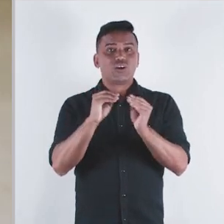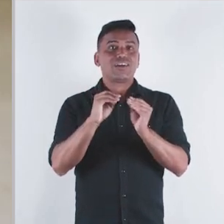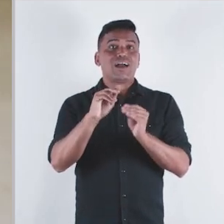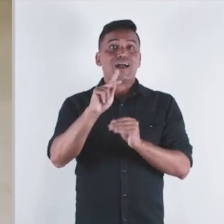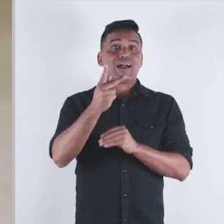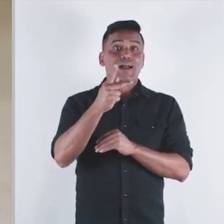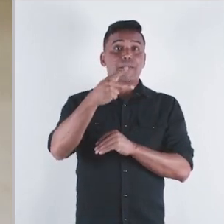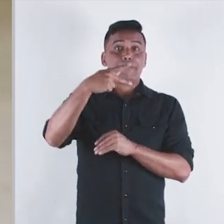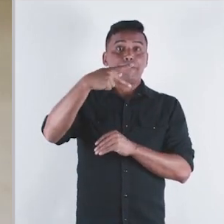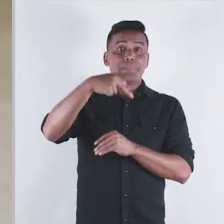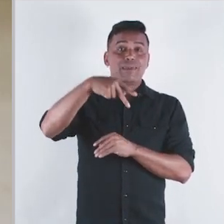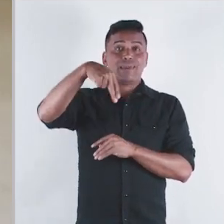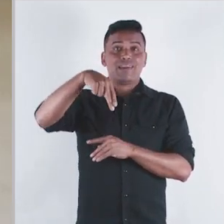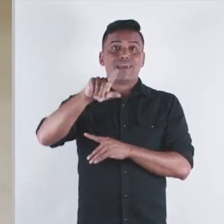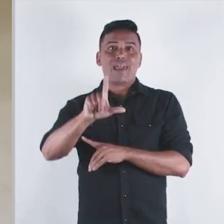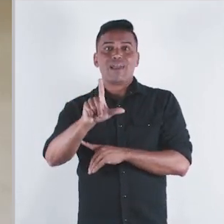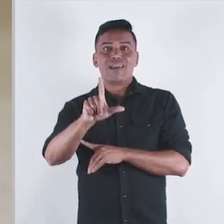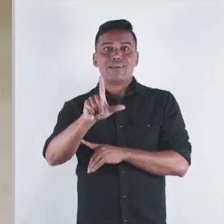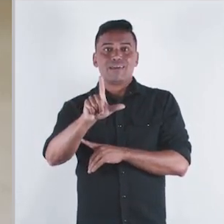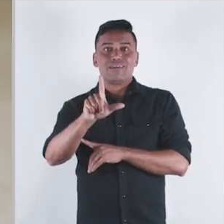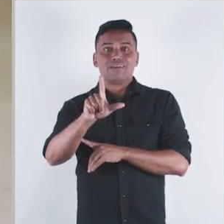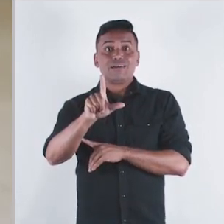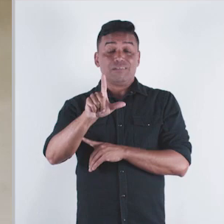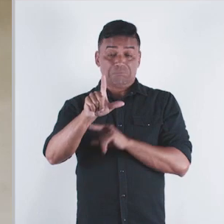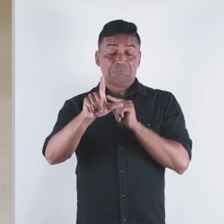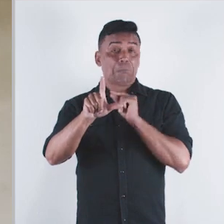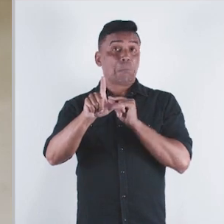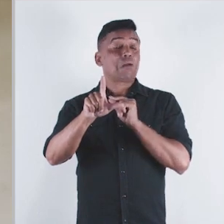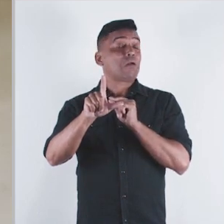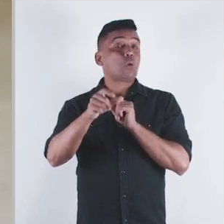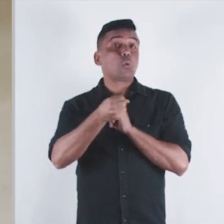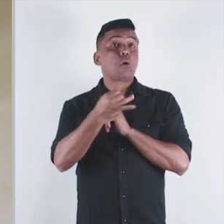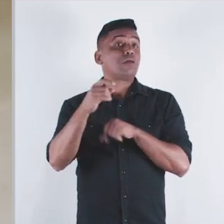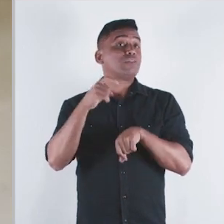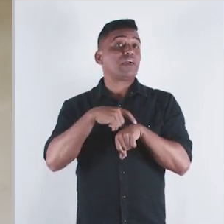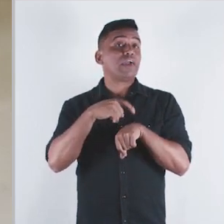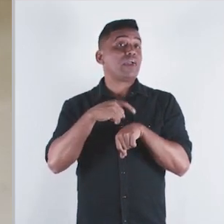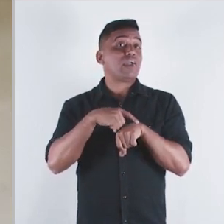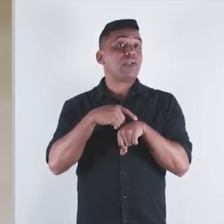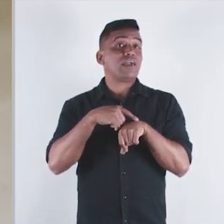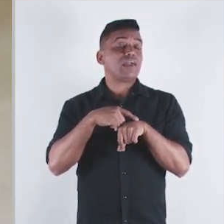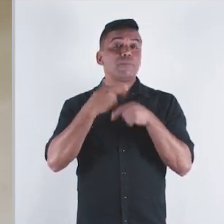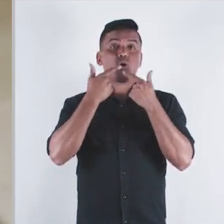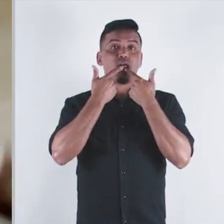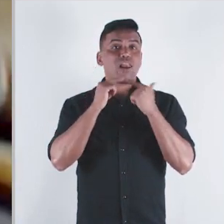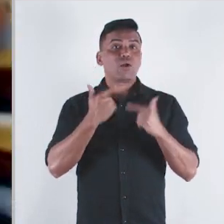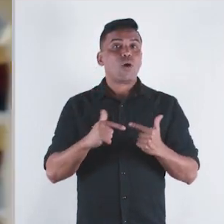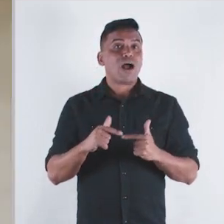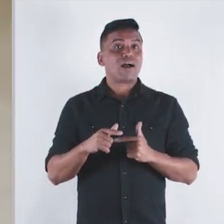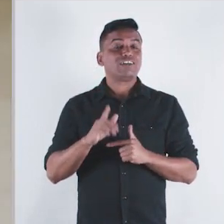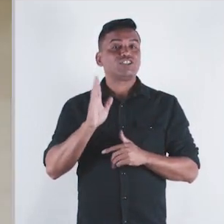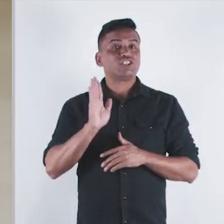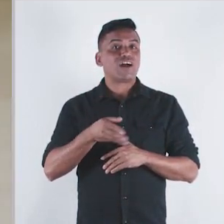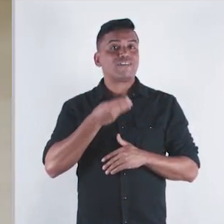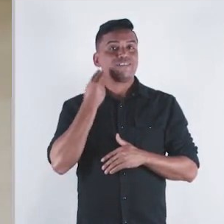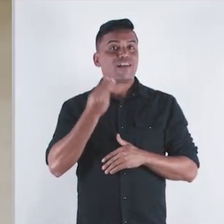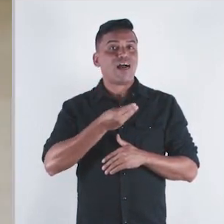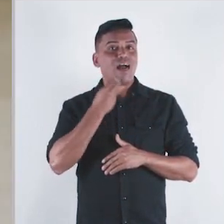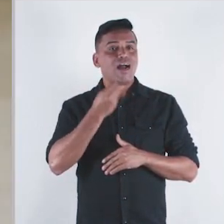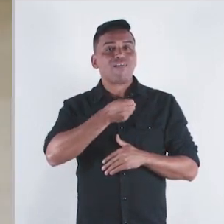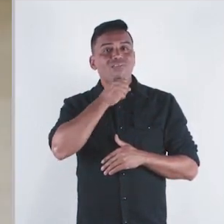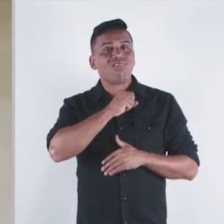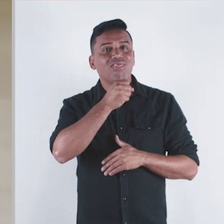vai demorar para que esse outro software, exato, essa outra linguagem se torne obsoleta